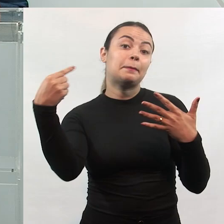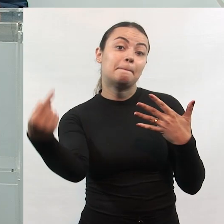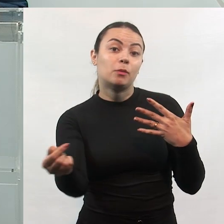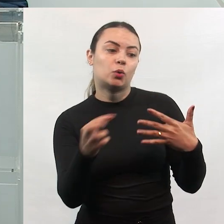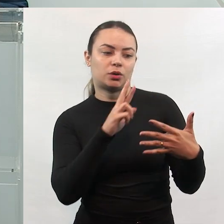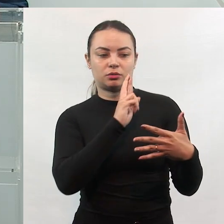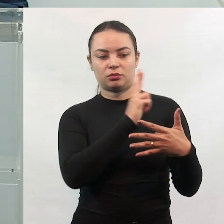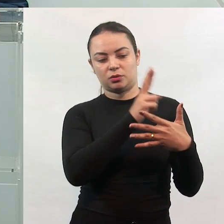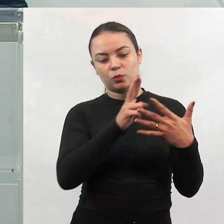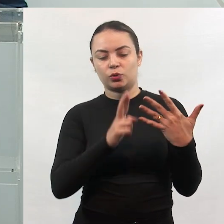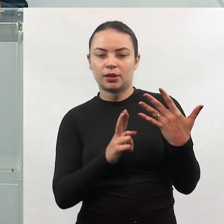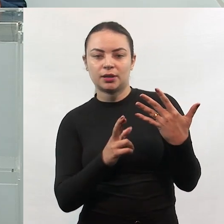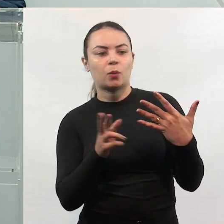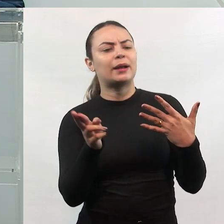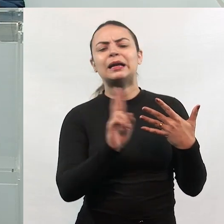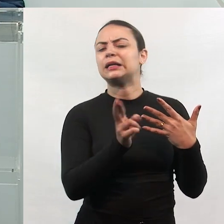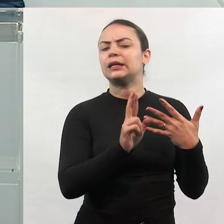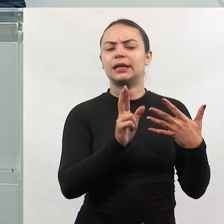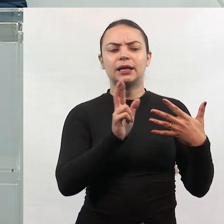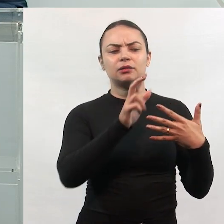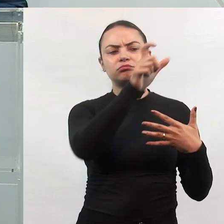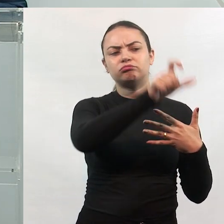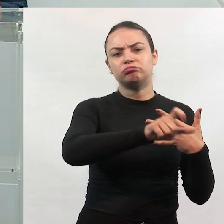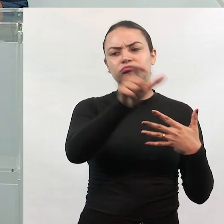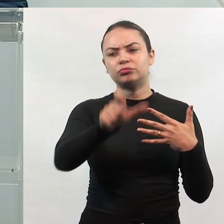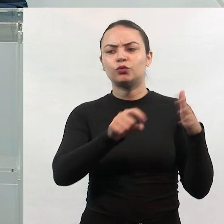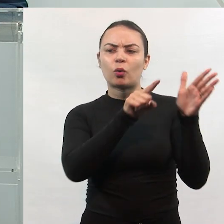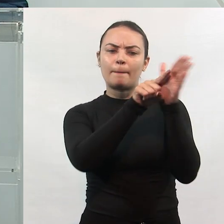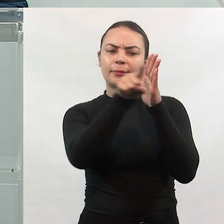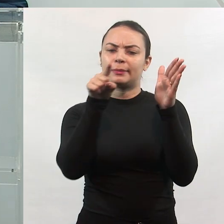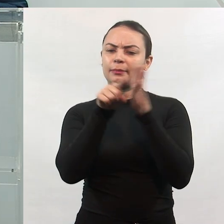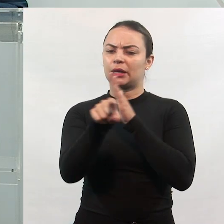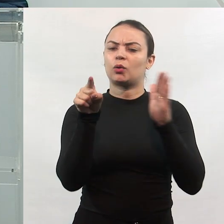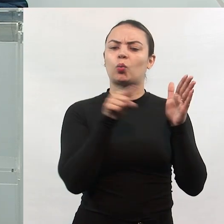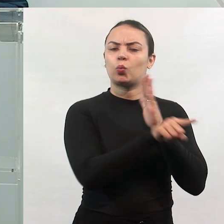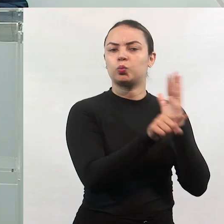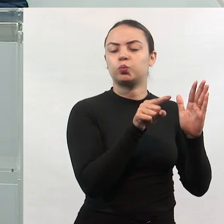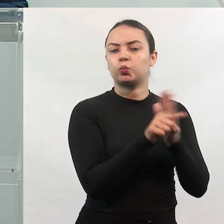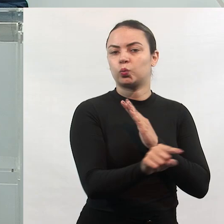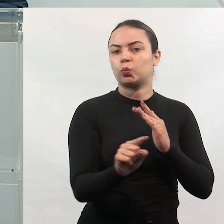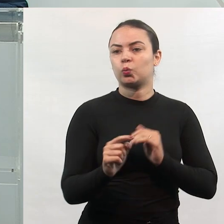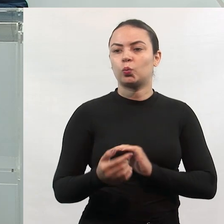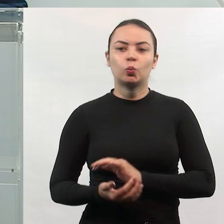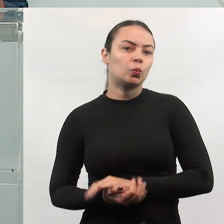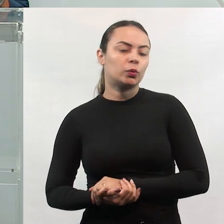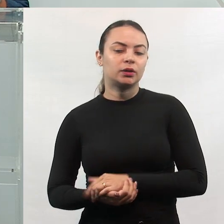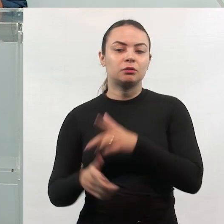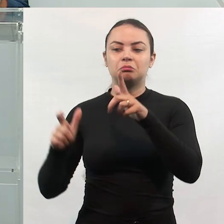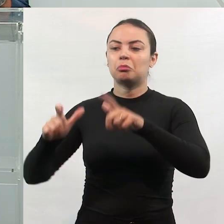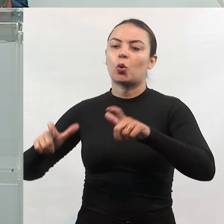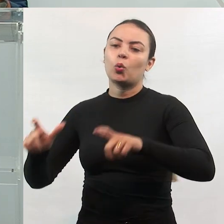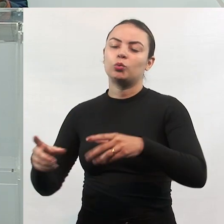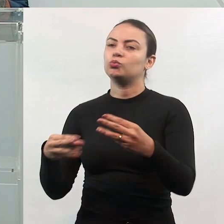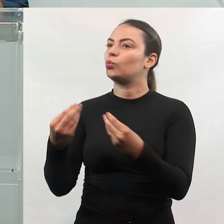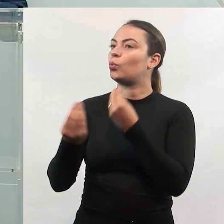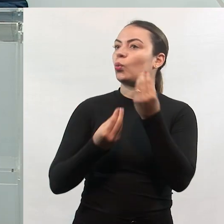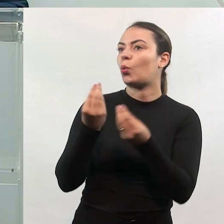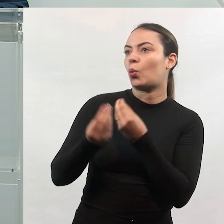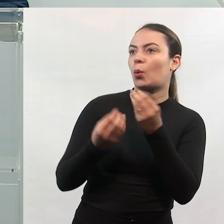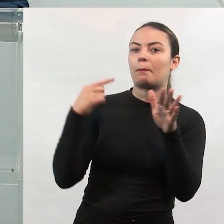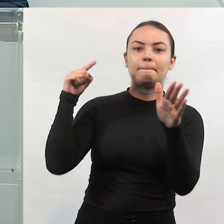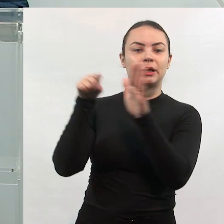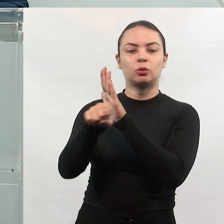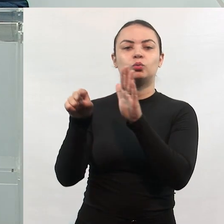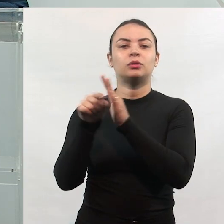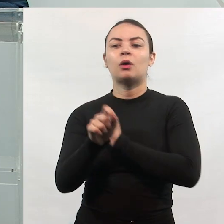como perguntar, né? Então, esse é o intuito do planejamento de pesquisa, né, que a gente traduz aí